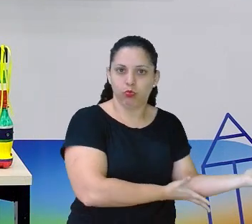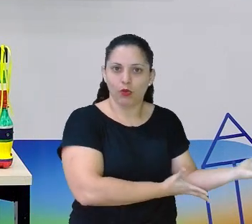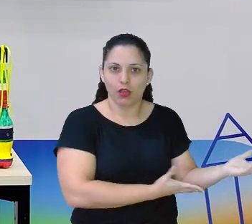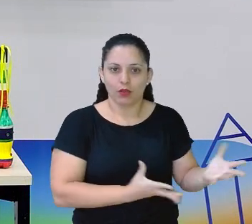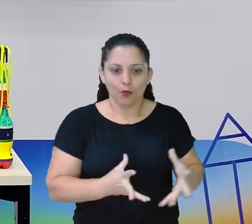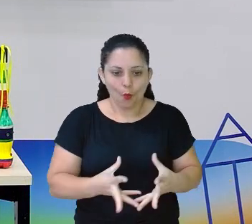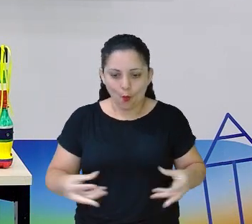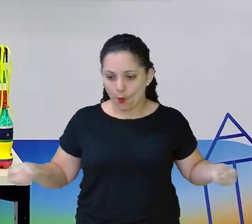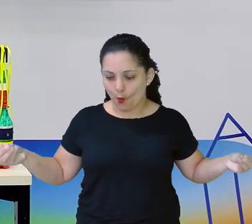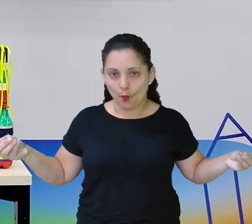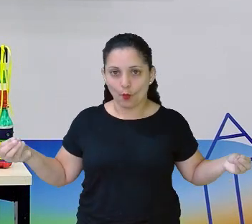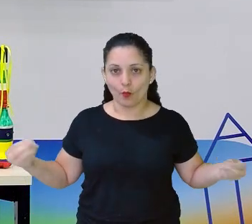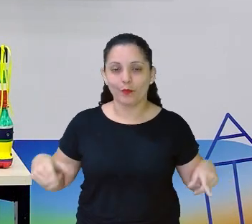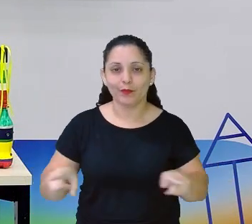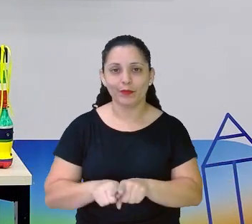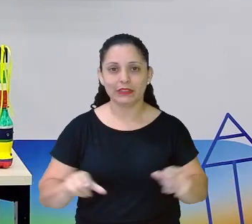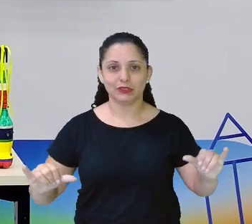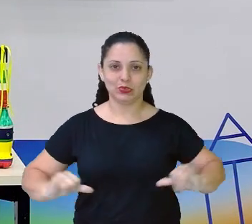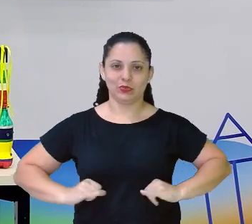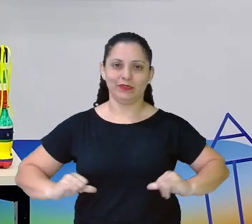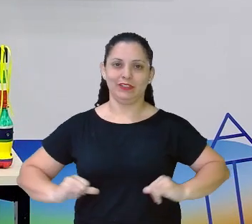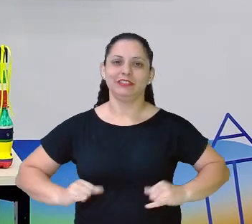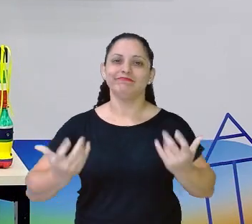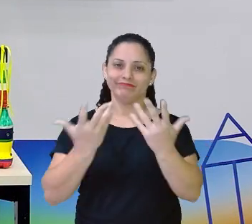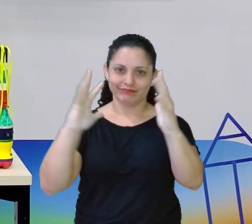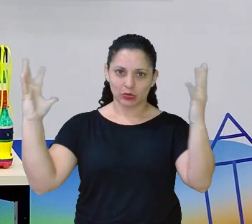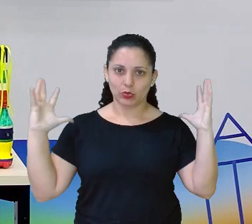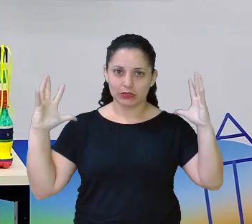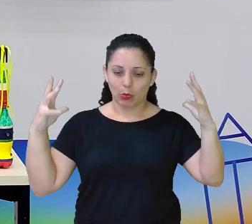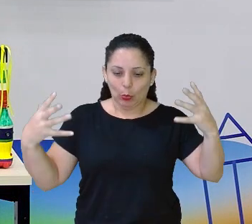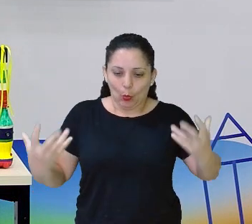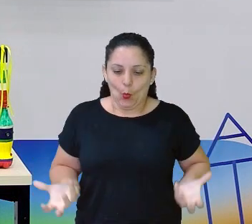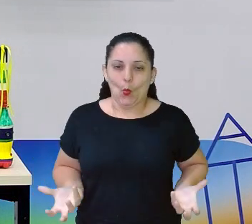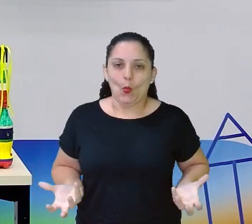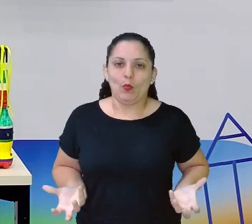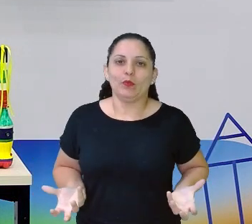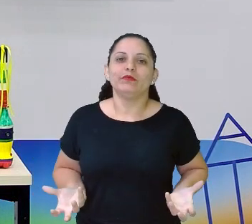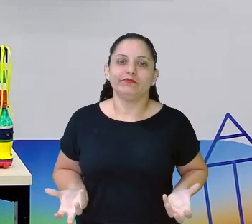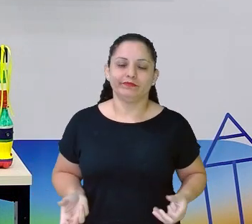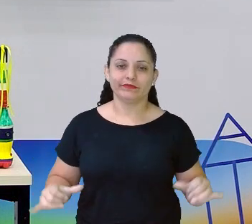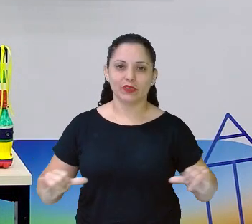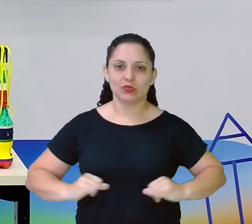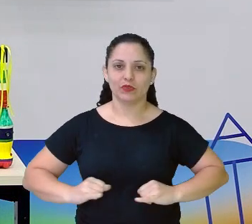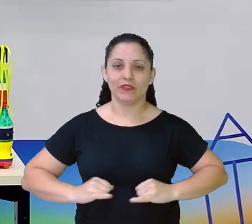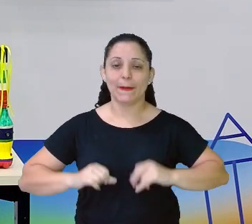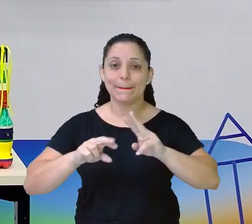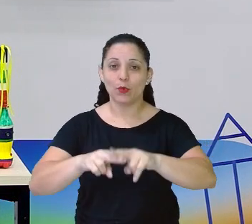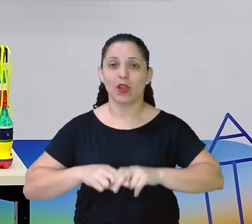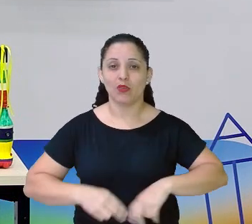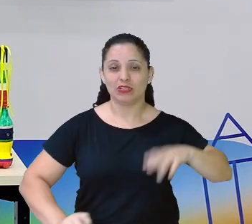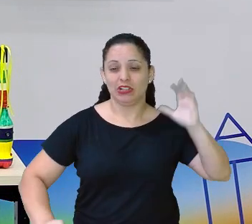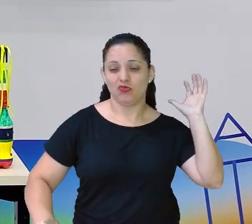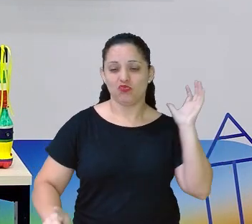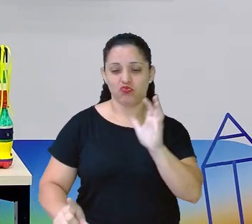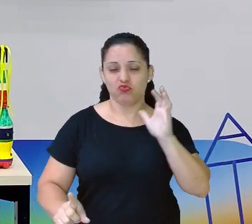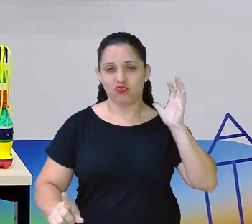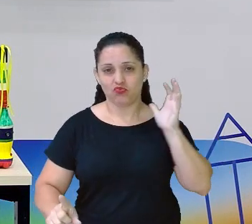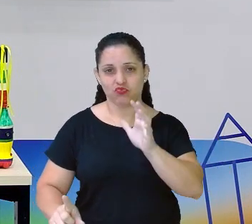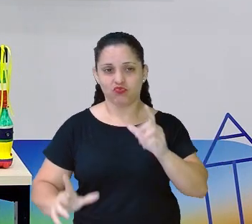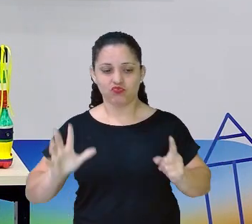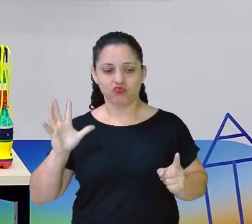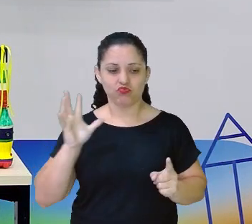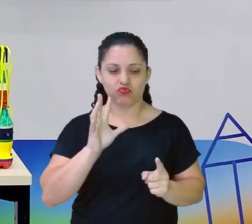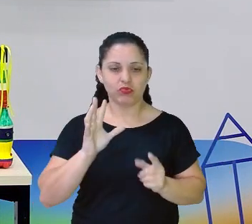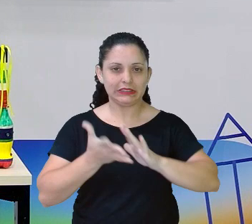está sentindo também. Então, nós sentimos, a natureza sente o impacto da ação do homem sobre